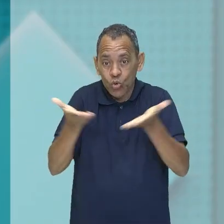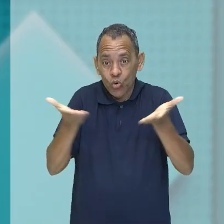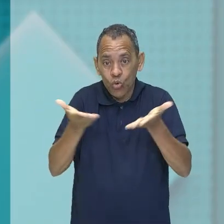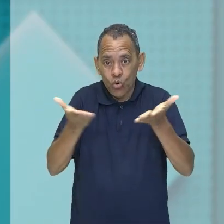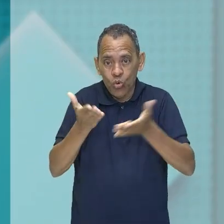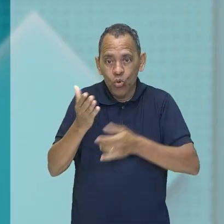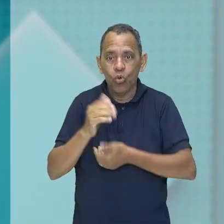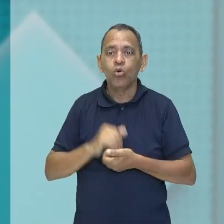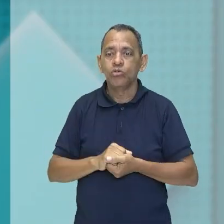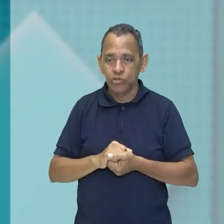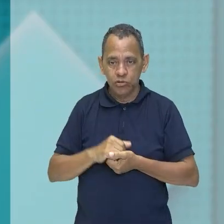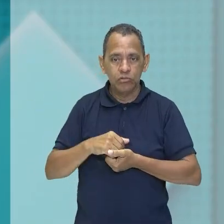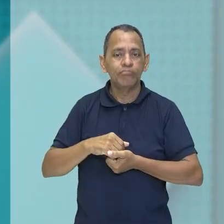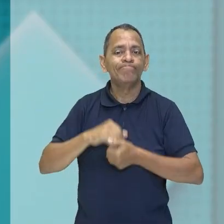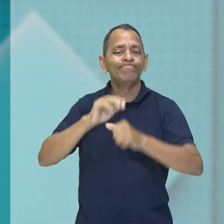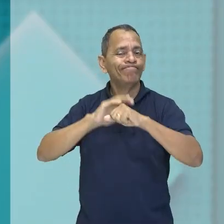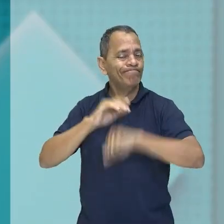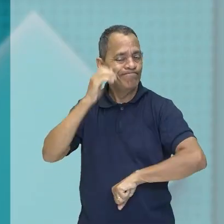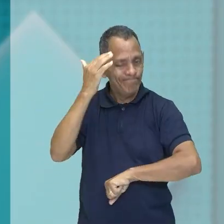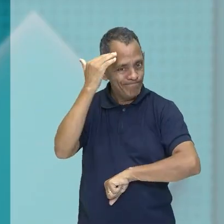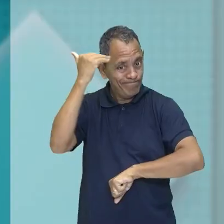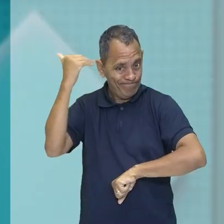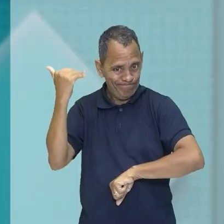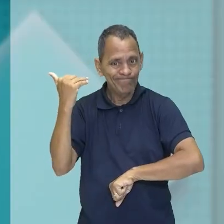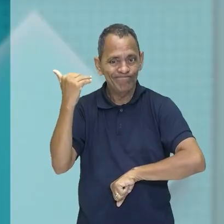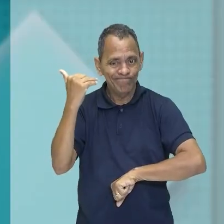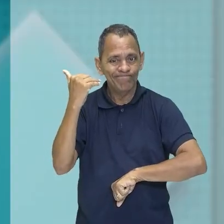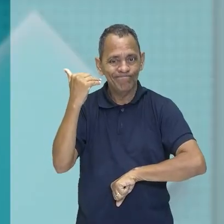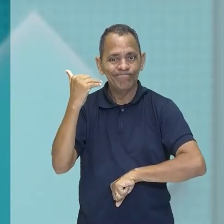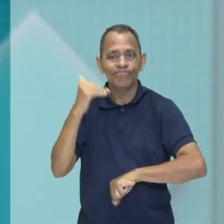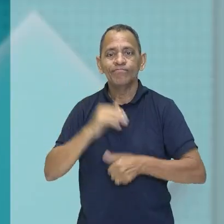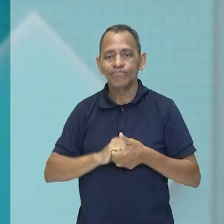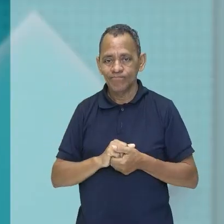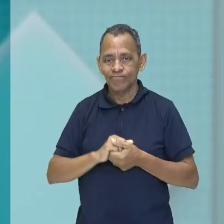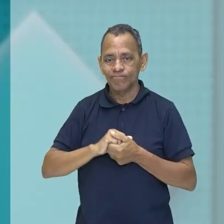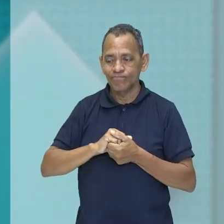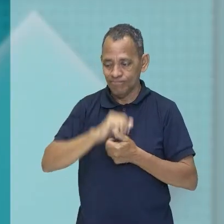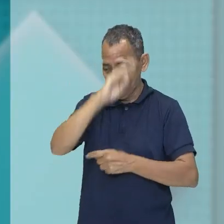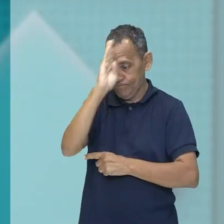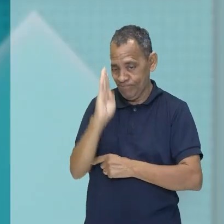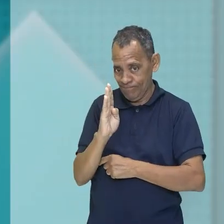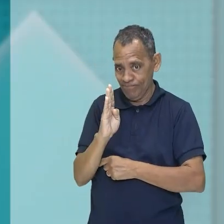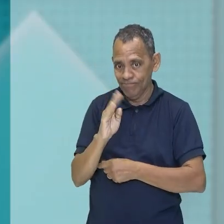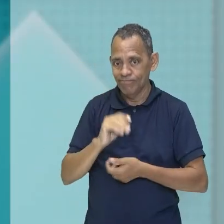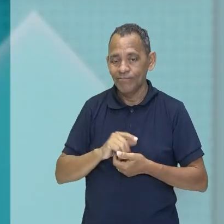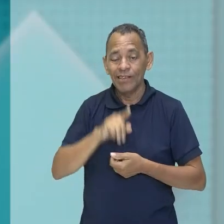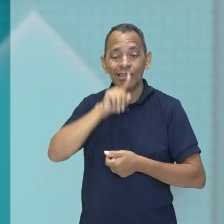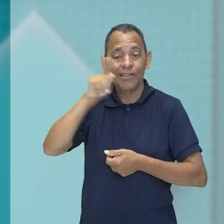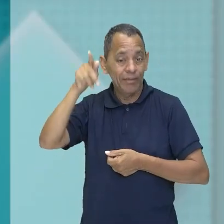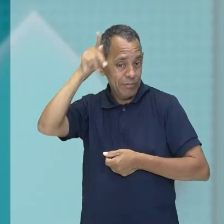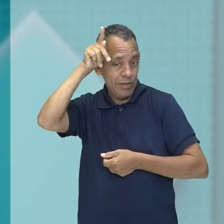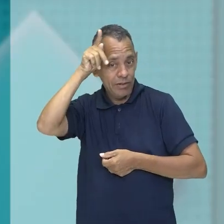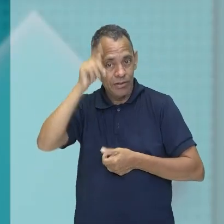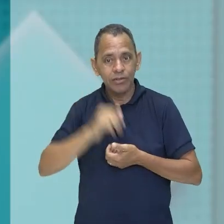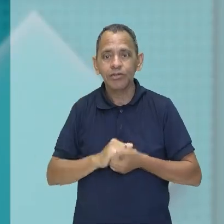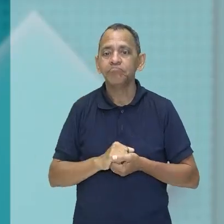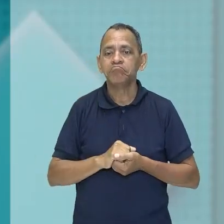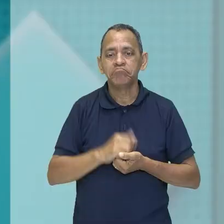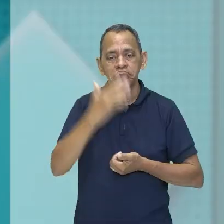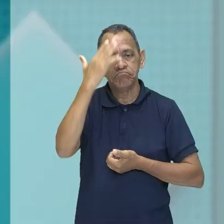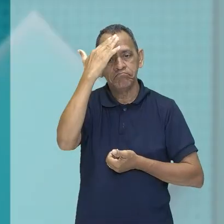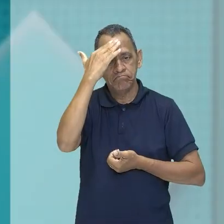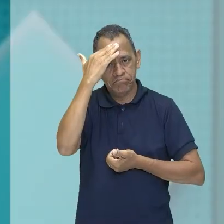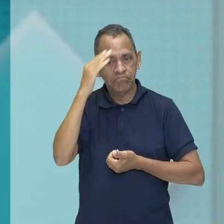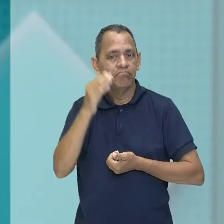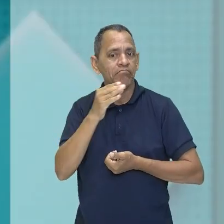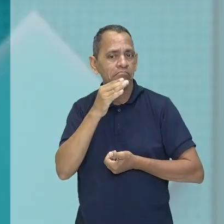Festival Folclórico lá de Parintins, né, que acontece num bumbódromo, ele é reconhecido no mundo